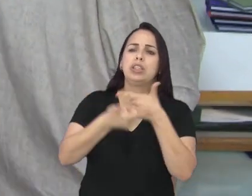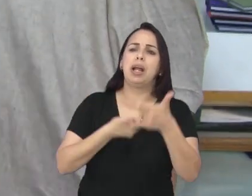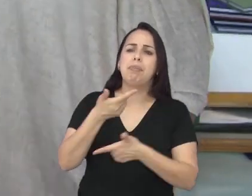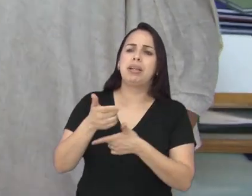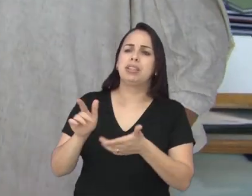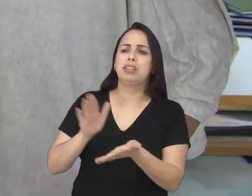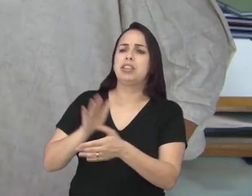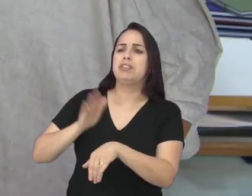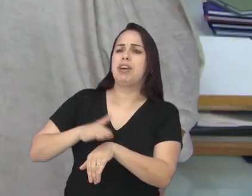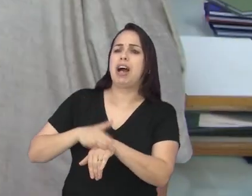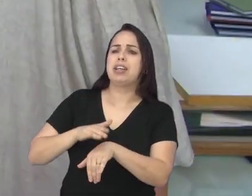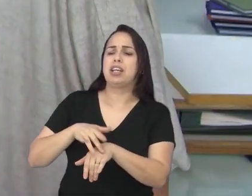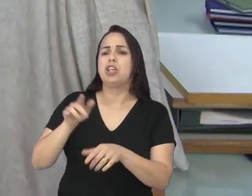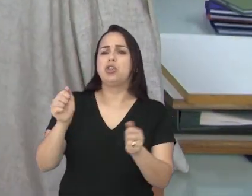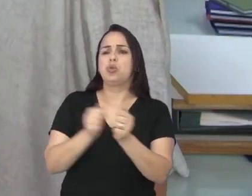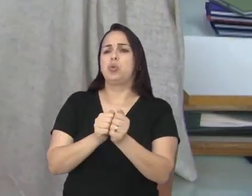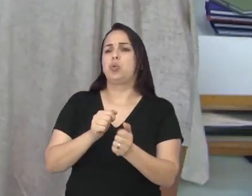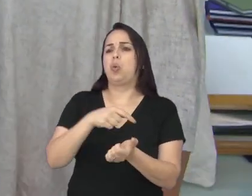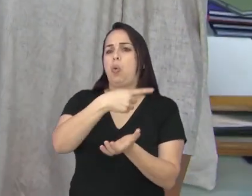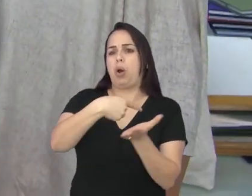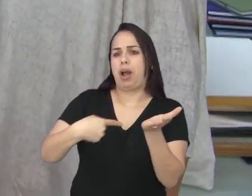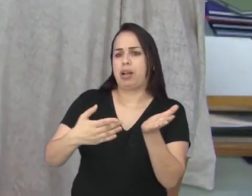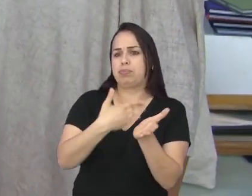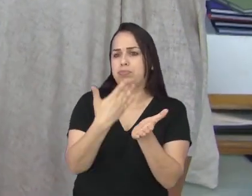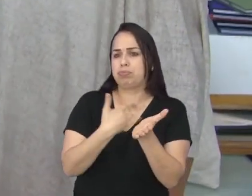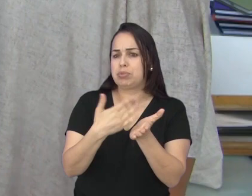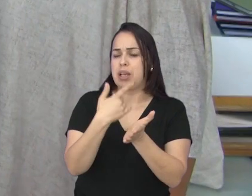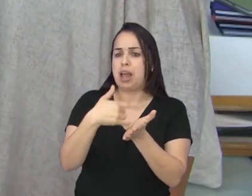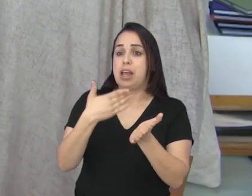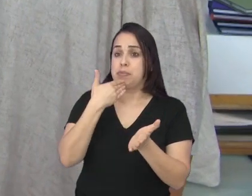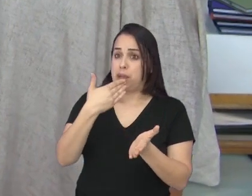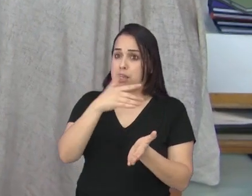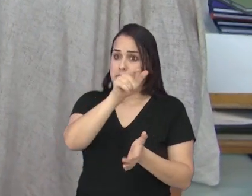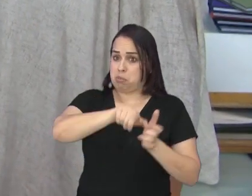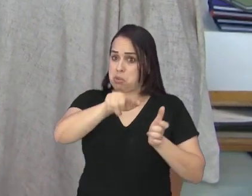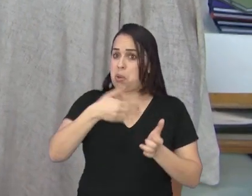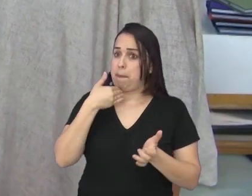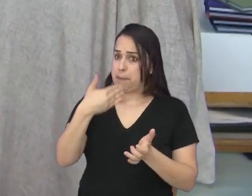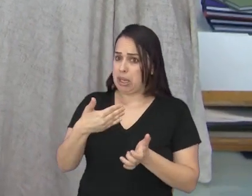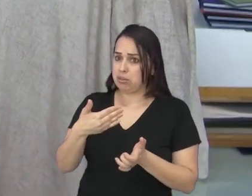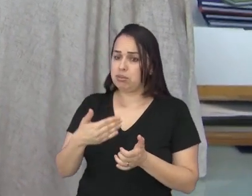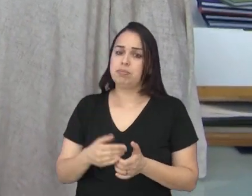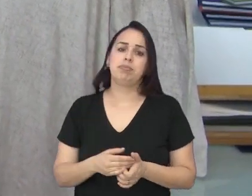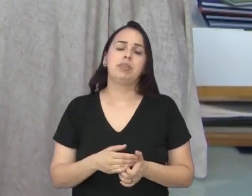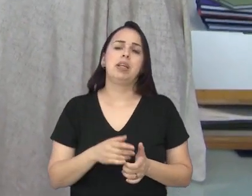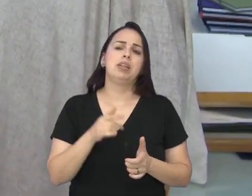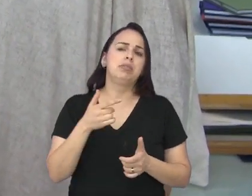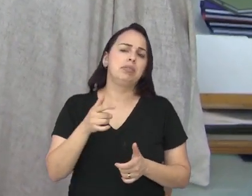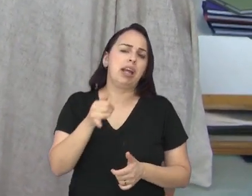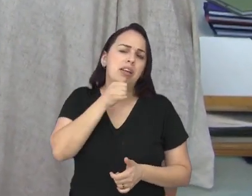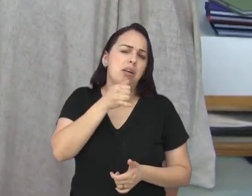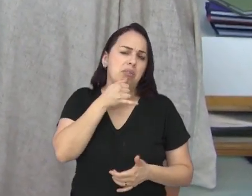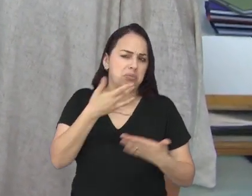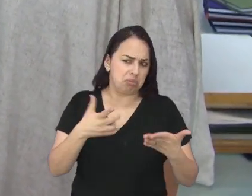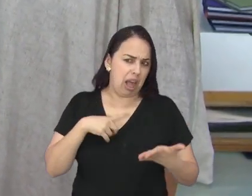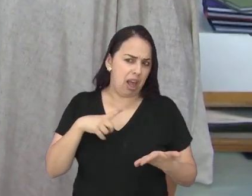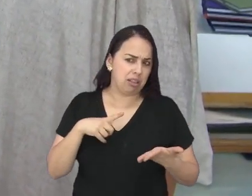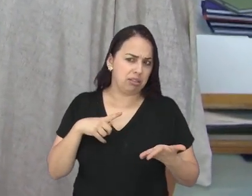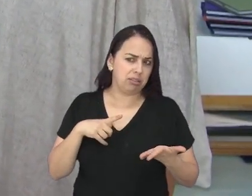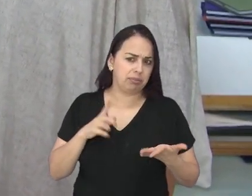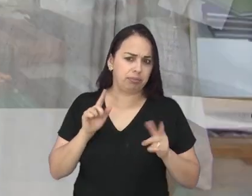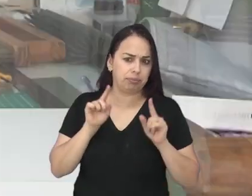vocês desenvolvem com a encadernação aqui? Assim, o pessoal encomenda trabalhos? Vocês têm algum exemplo de já